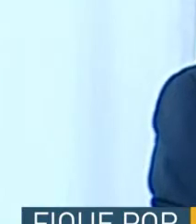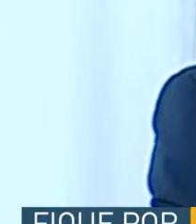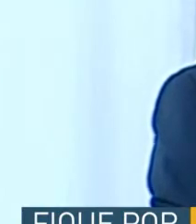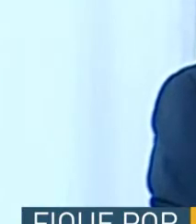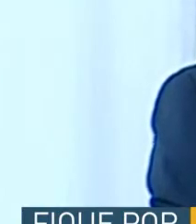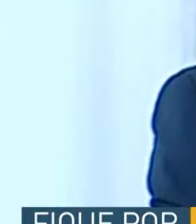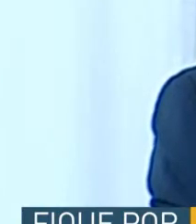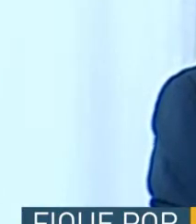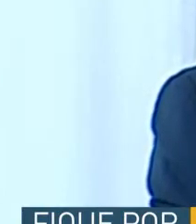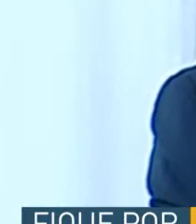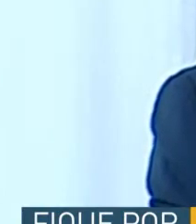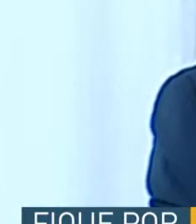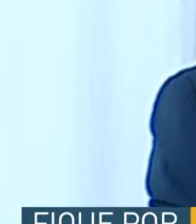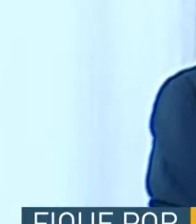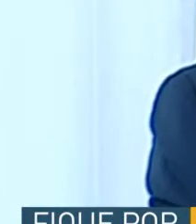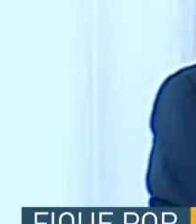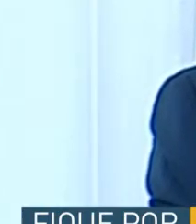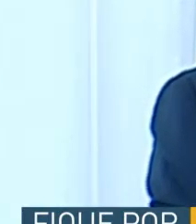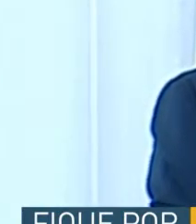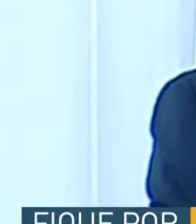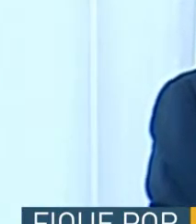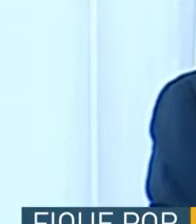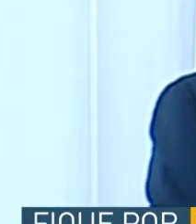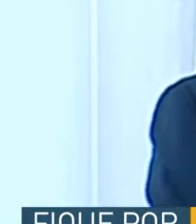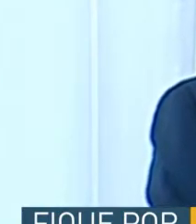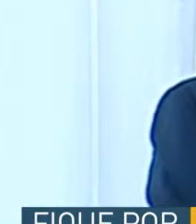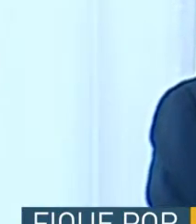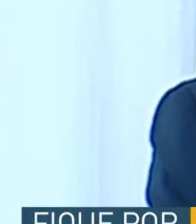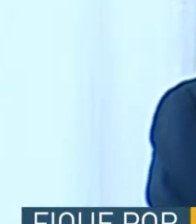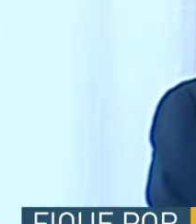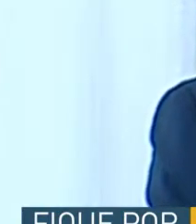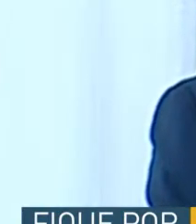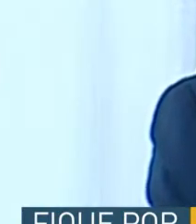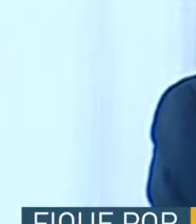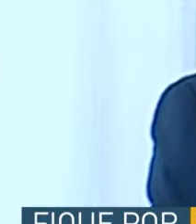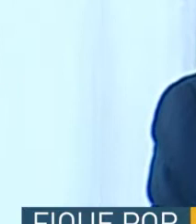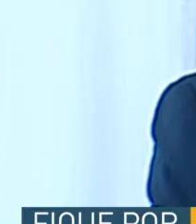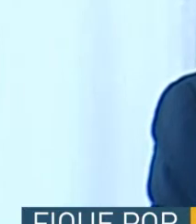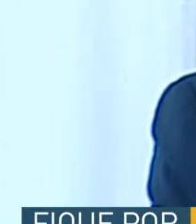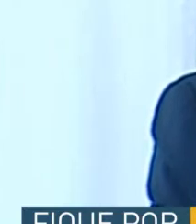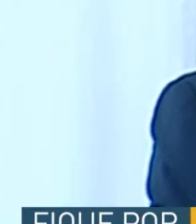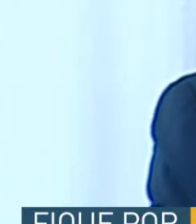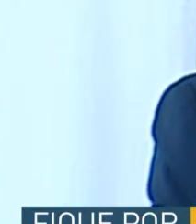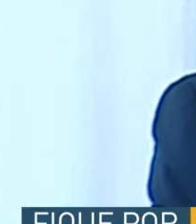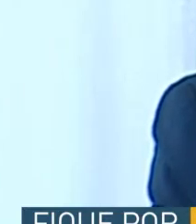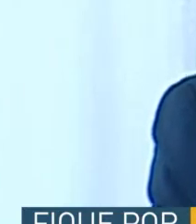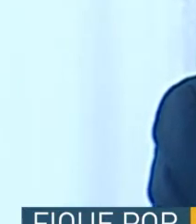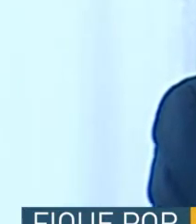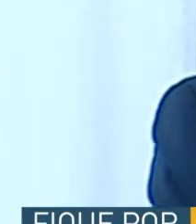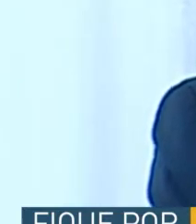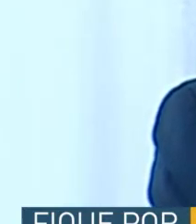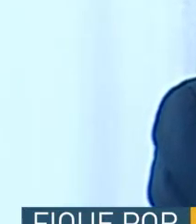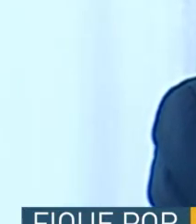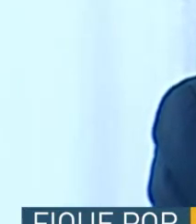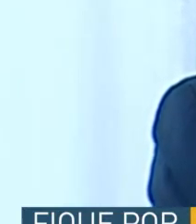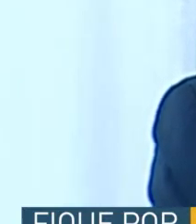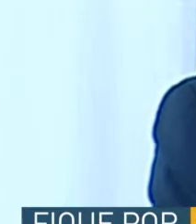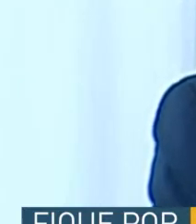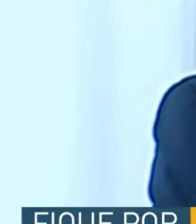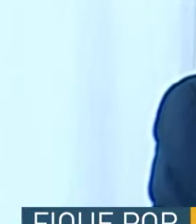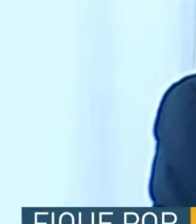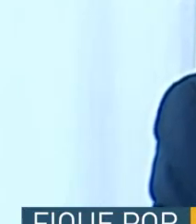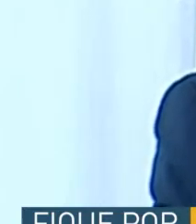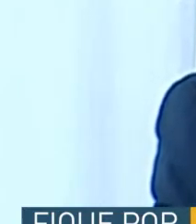nós temos a exata compreensão de que a Embraer, por ter um forte